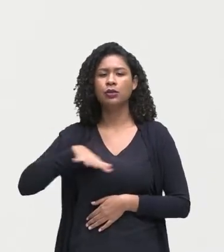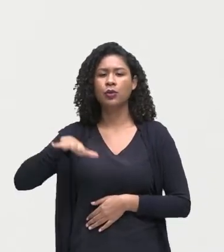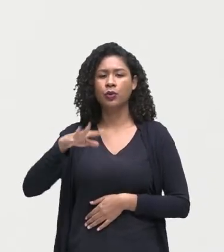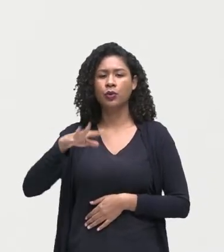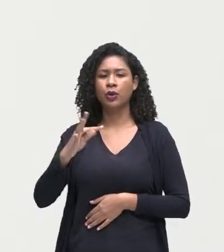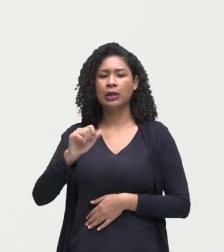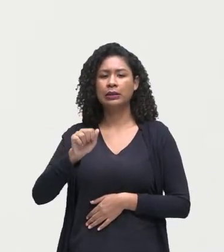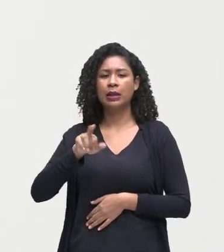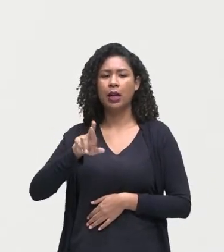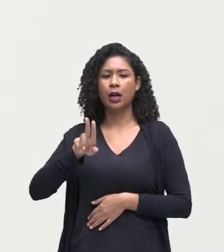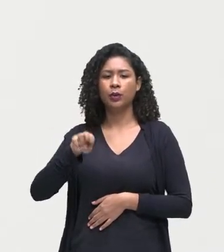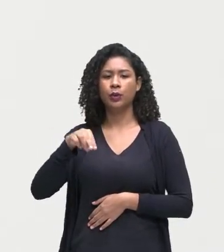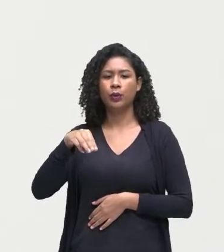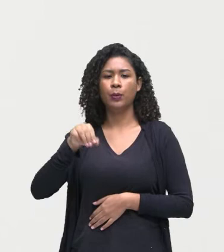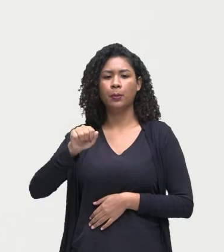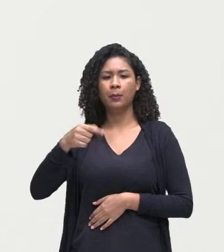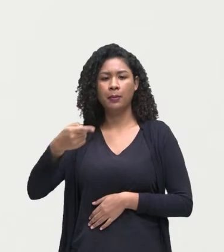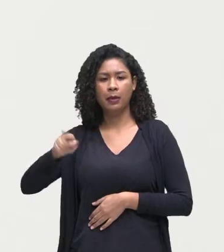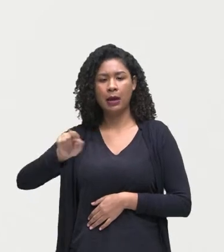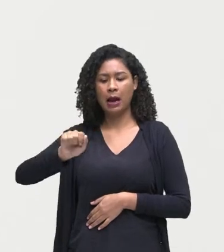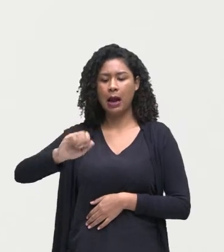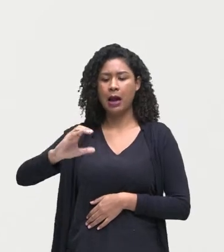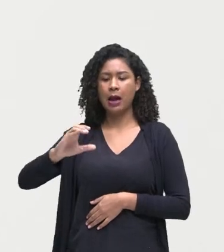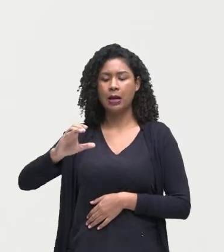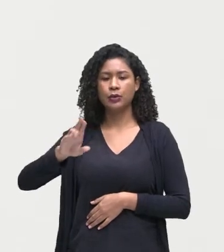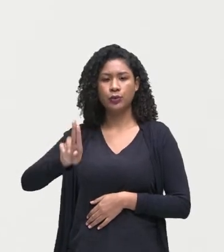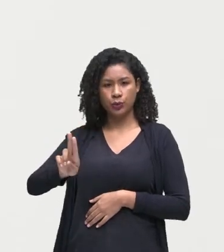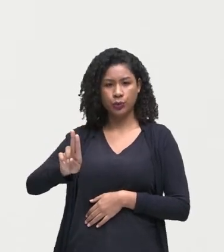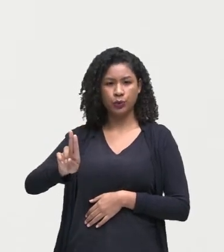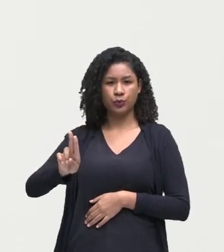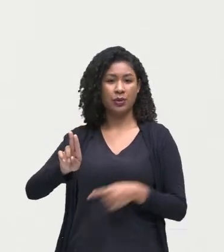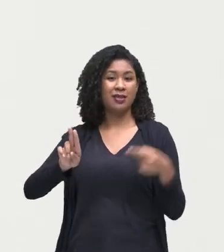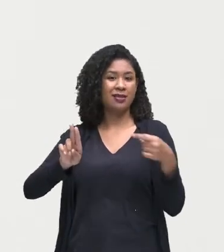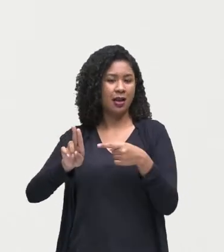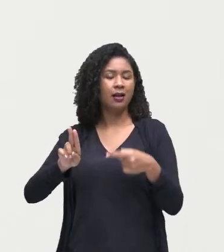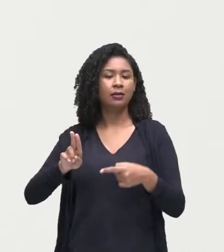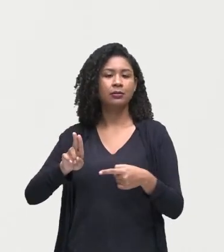que as comunidades se referiam a Deus como Tupana, né?